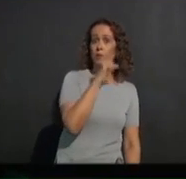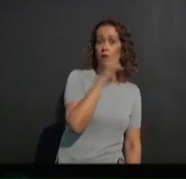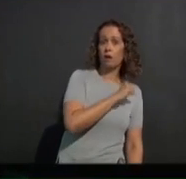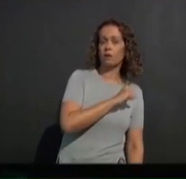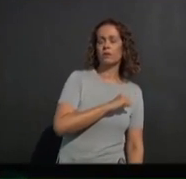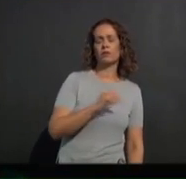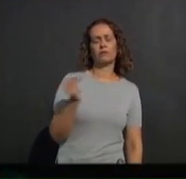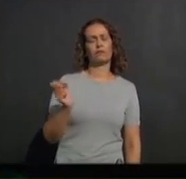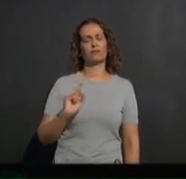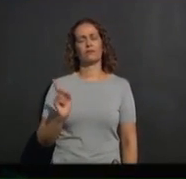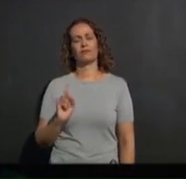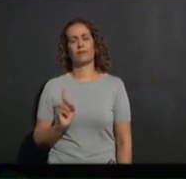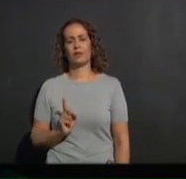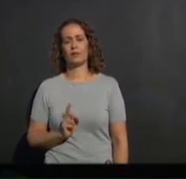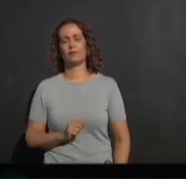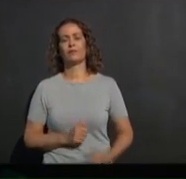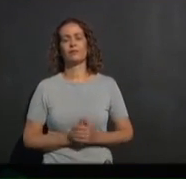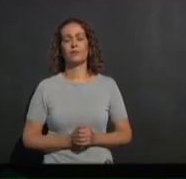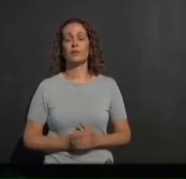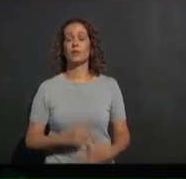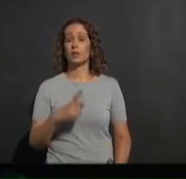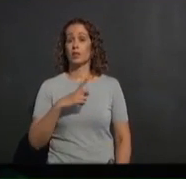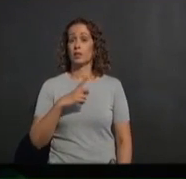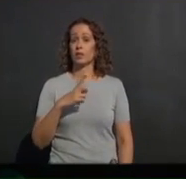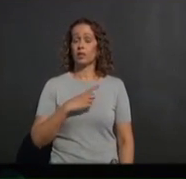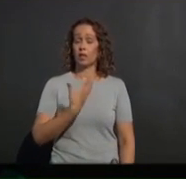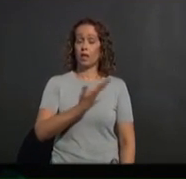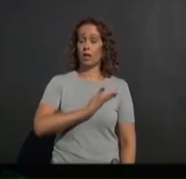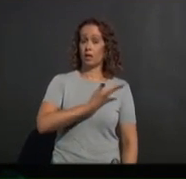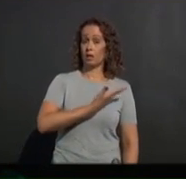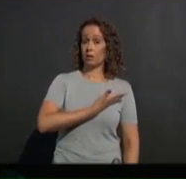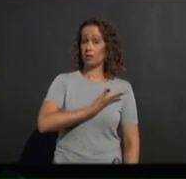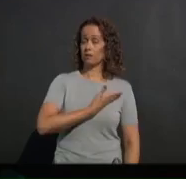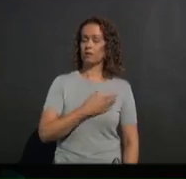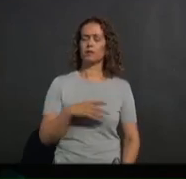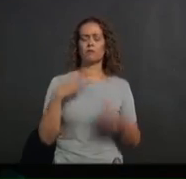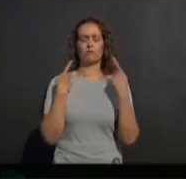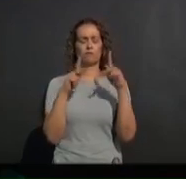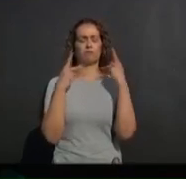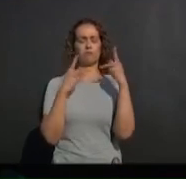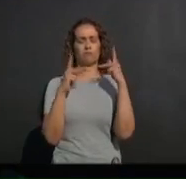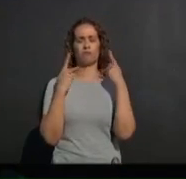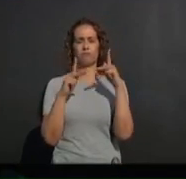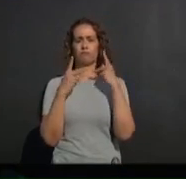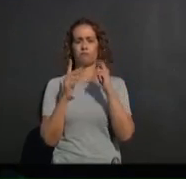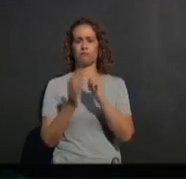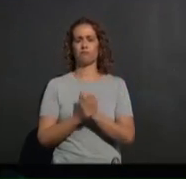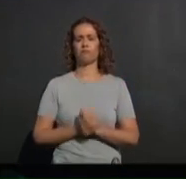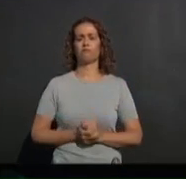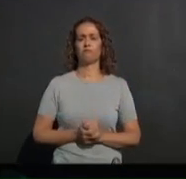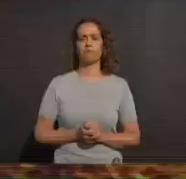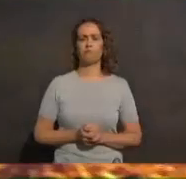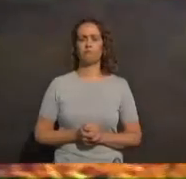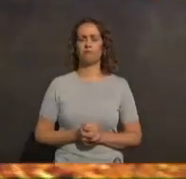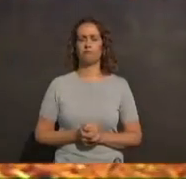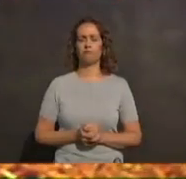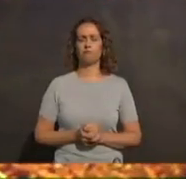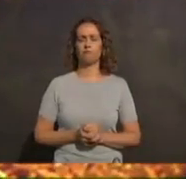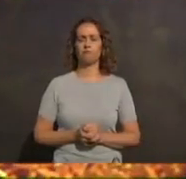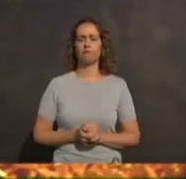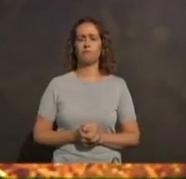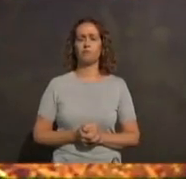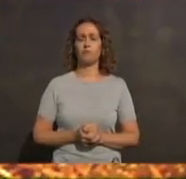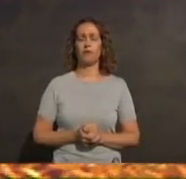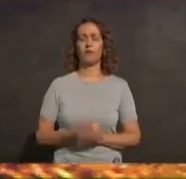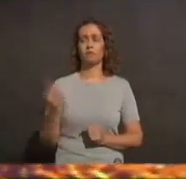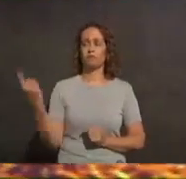Nada. Eu tenho alguns amigos pregadores e cantores que eles surgiram da noite para o dia. E eu estou conversando